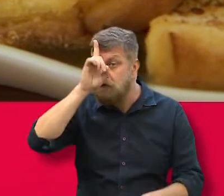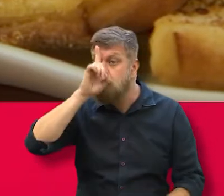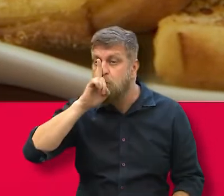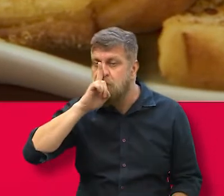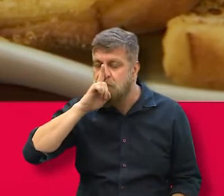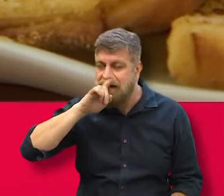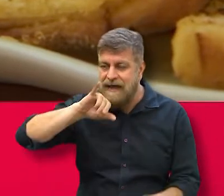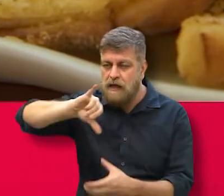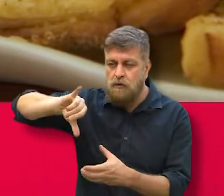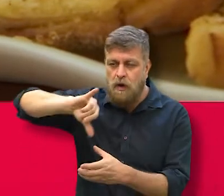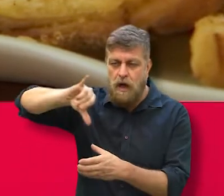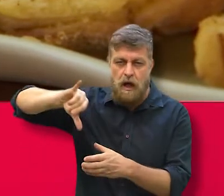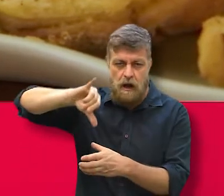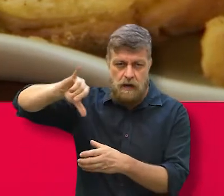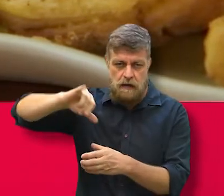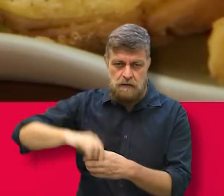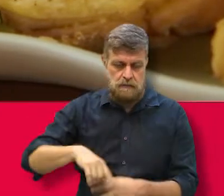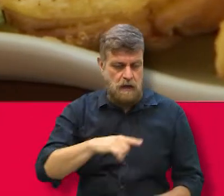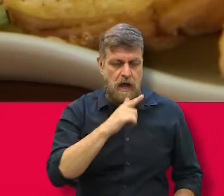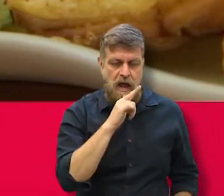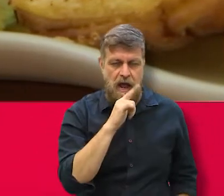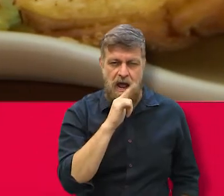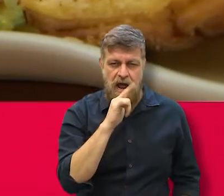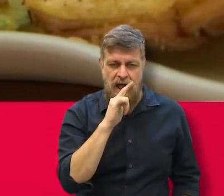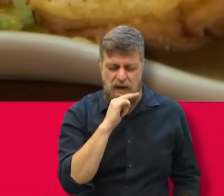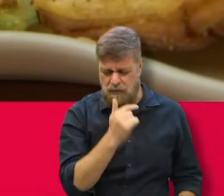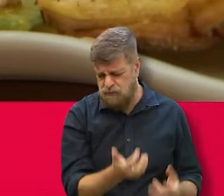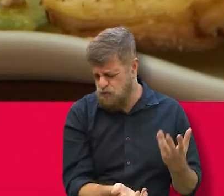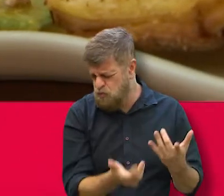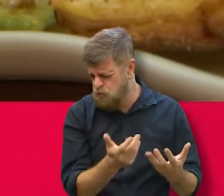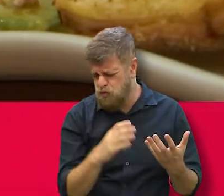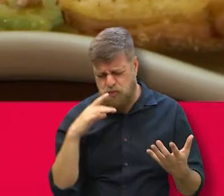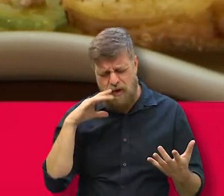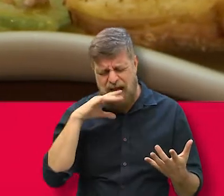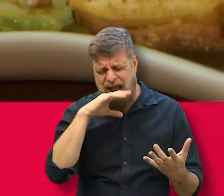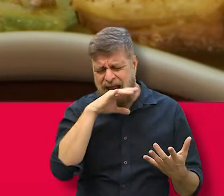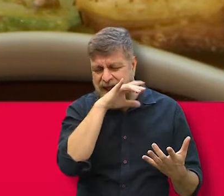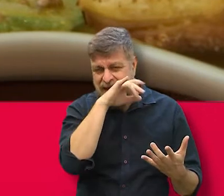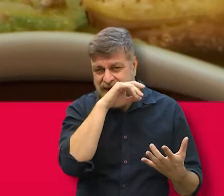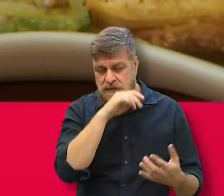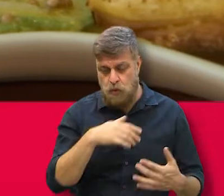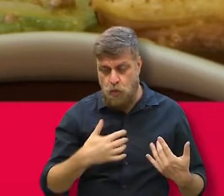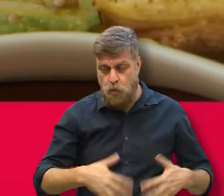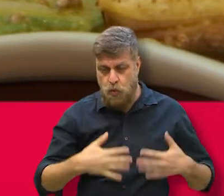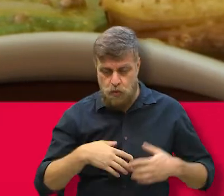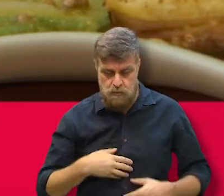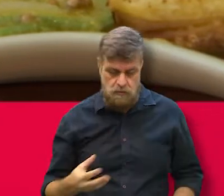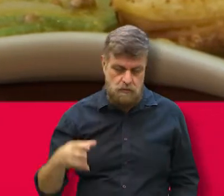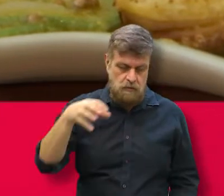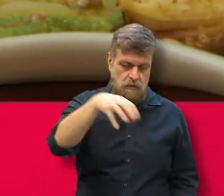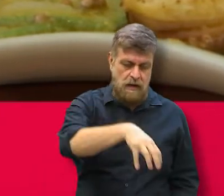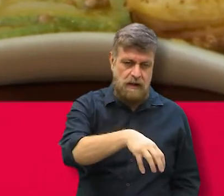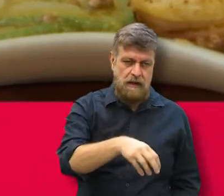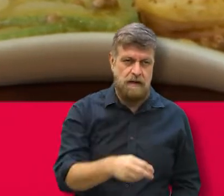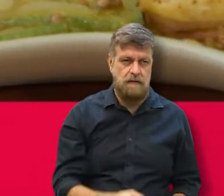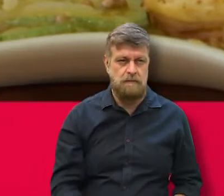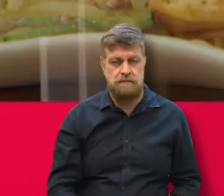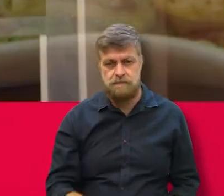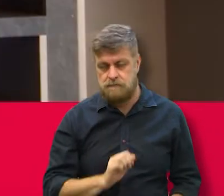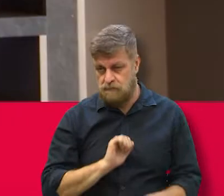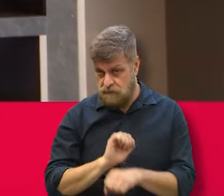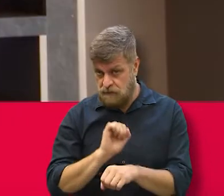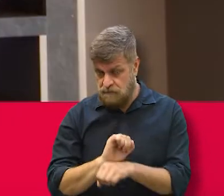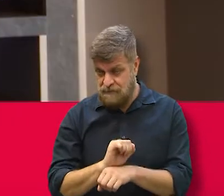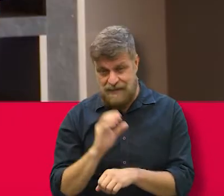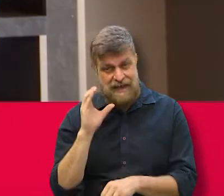molhinho. Só no molho. A água é só água. Só água. Só água bem quente. Água bem quente. Coloca lá por alguns minutinhos. Sim.